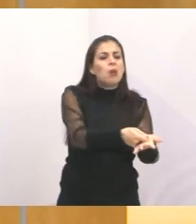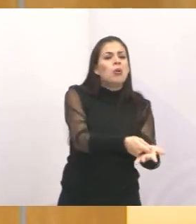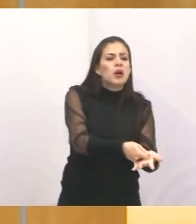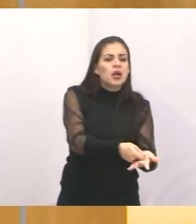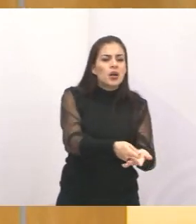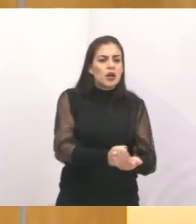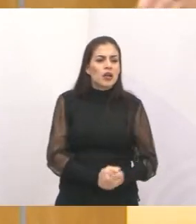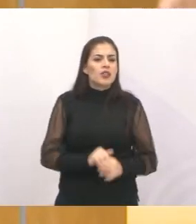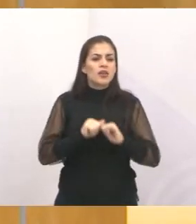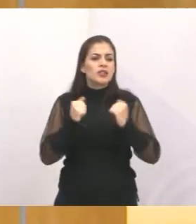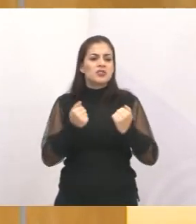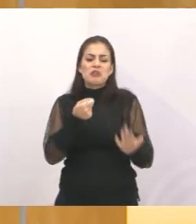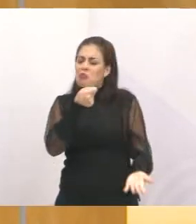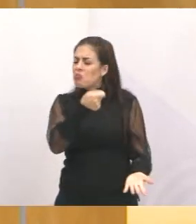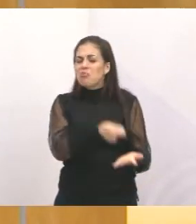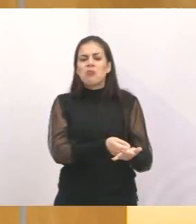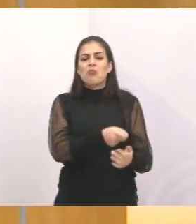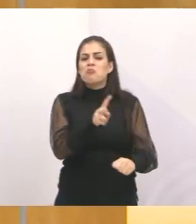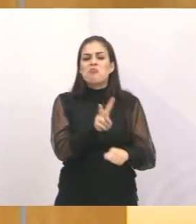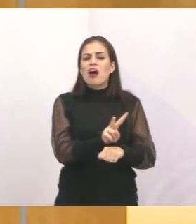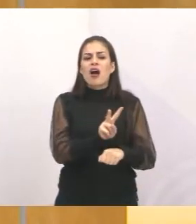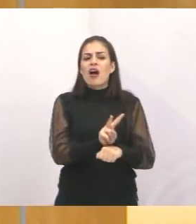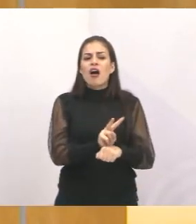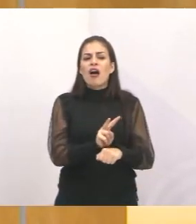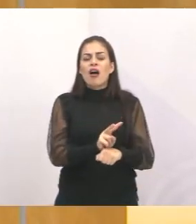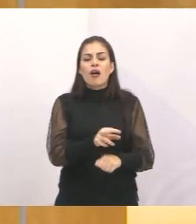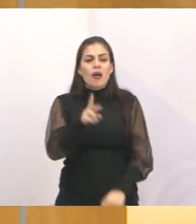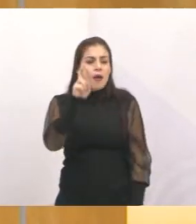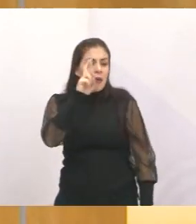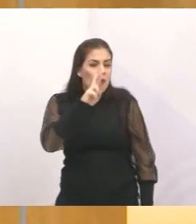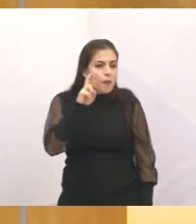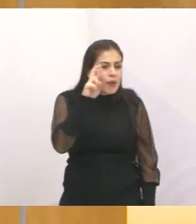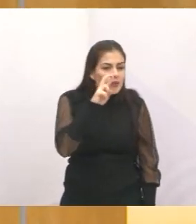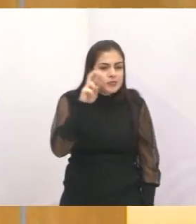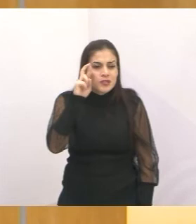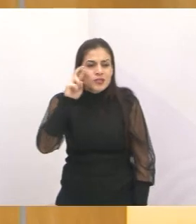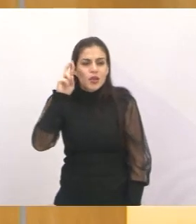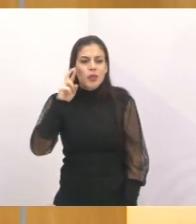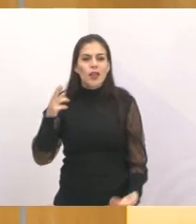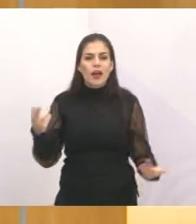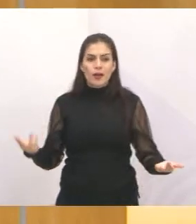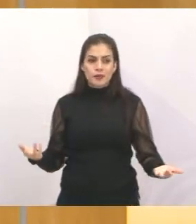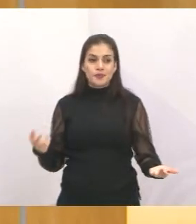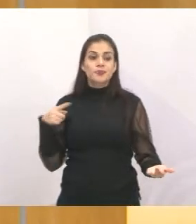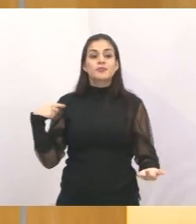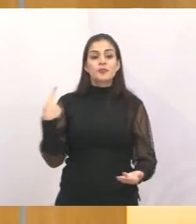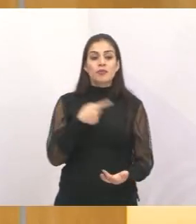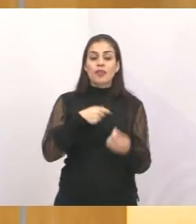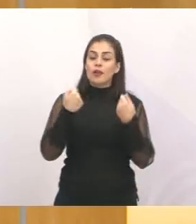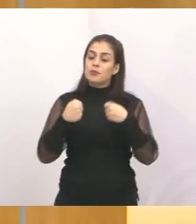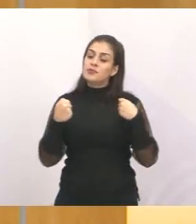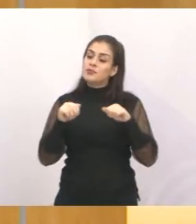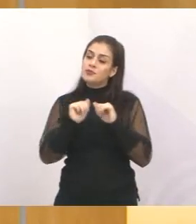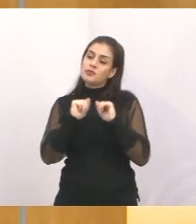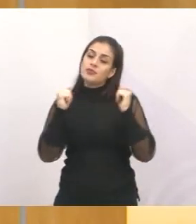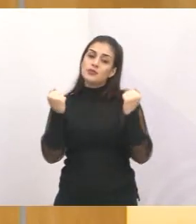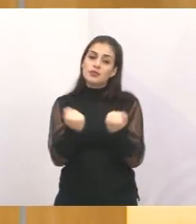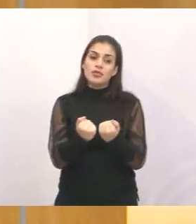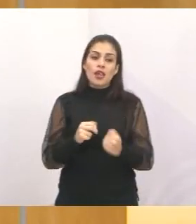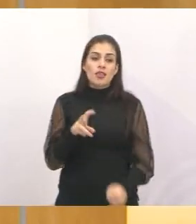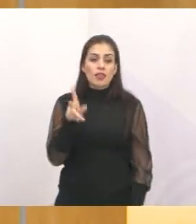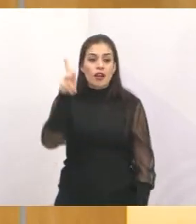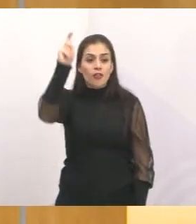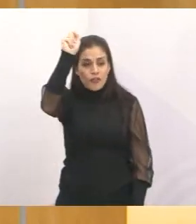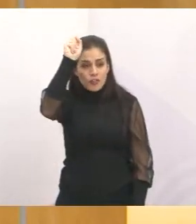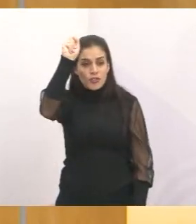da agência não cobrar, de não fiscalizar. Porque nós precisamos de uma agência forte, vereadores e vereadoras, para